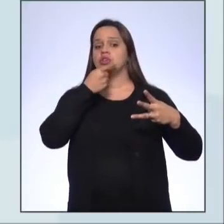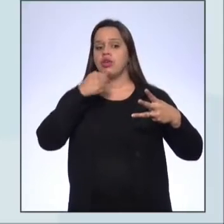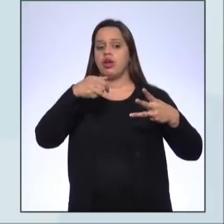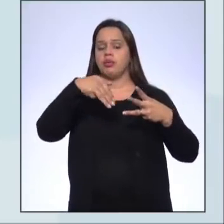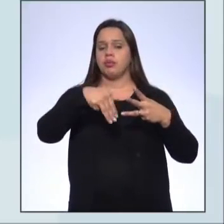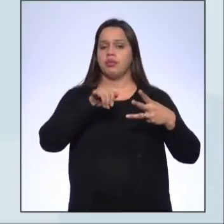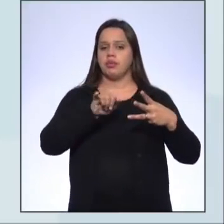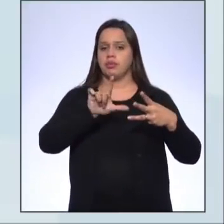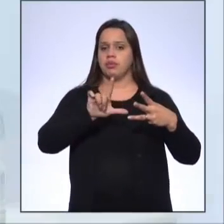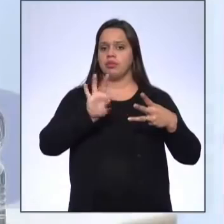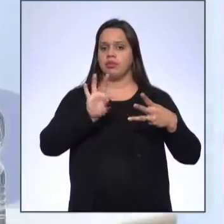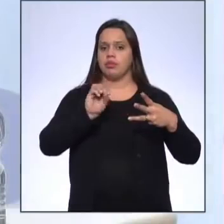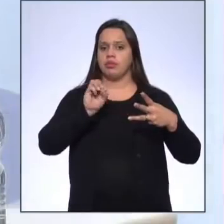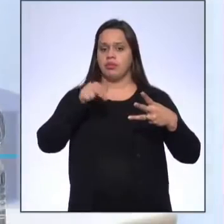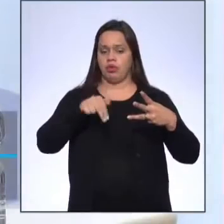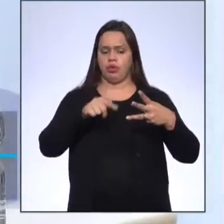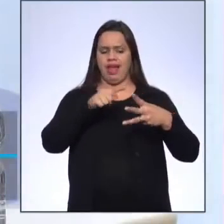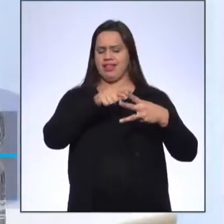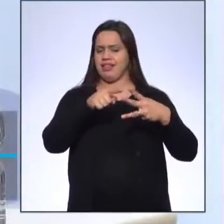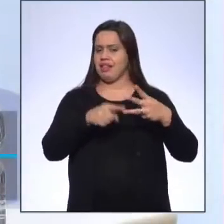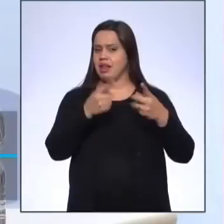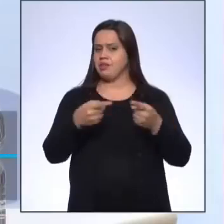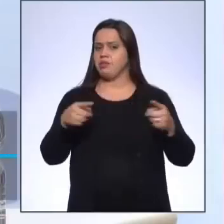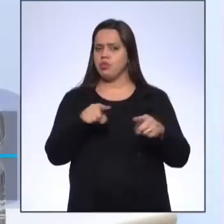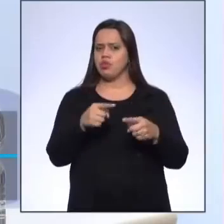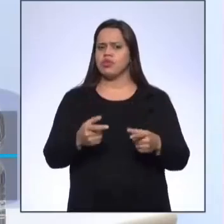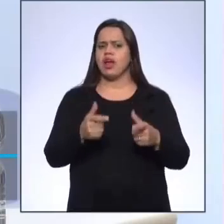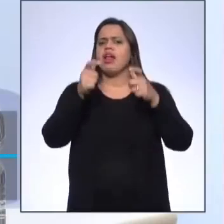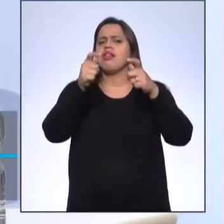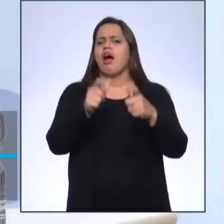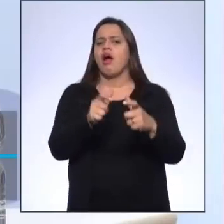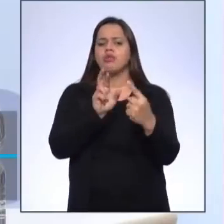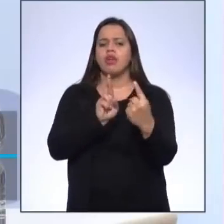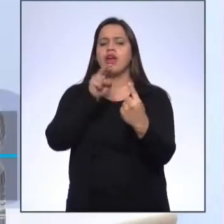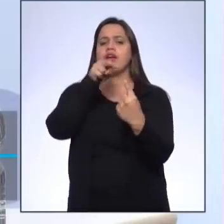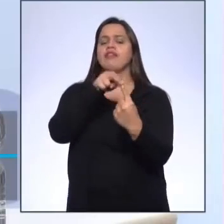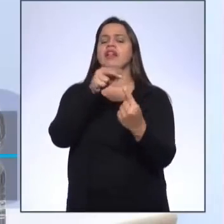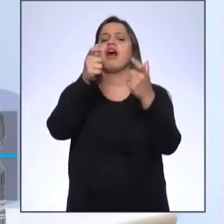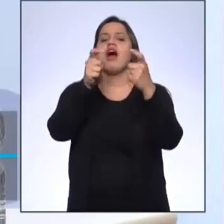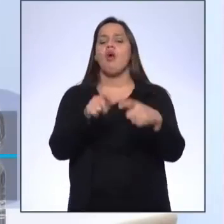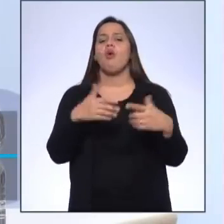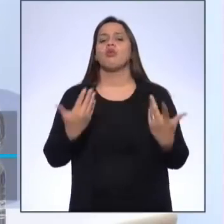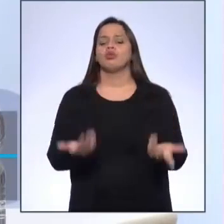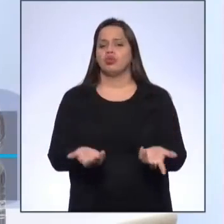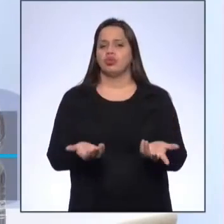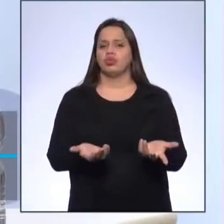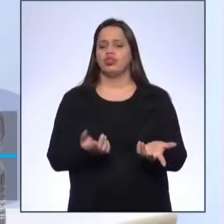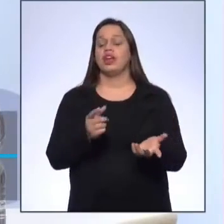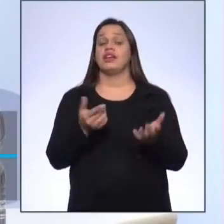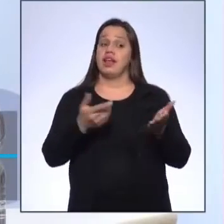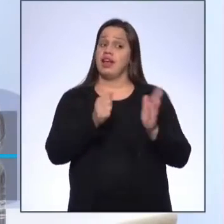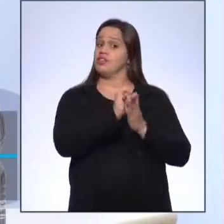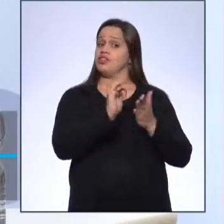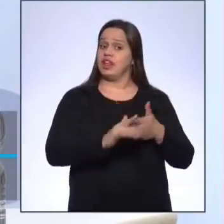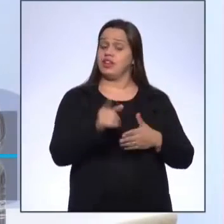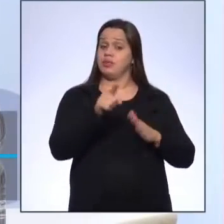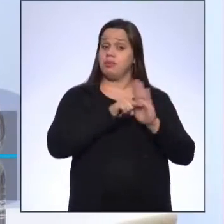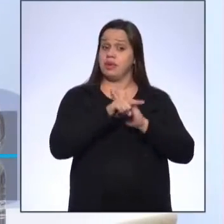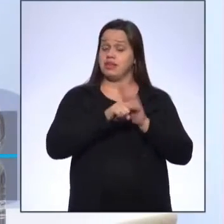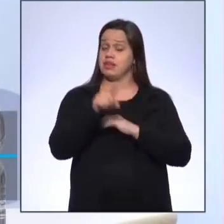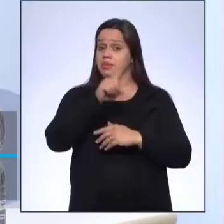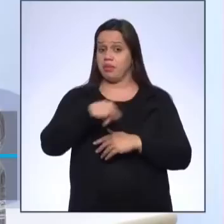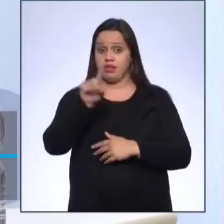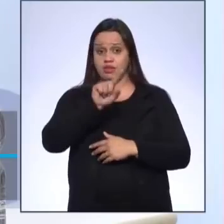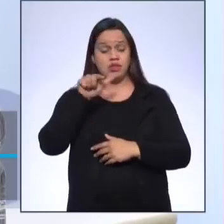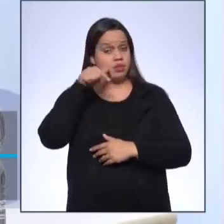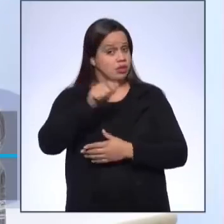De onde será que era essa trilha sonora? Essa aí, pessoal, vai ficar para pesquisa para vocês. E aí depois, vocês